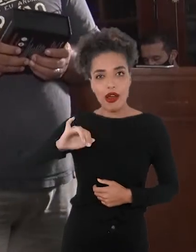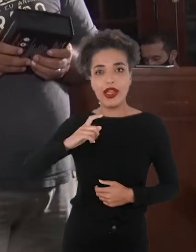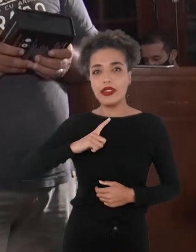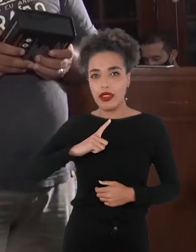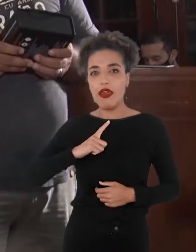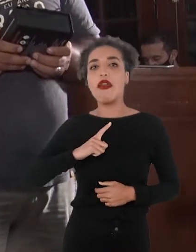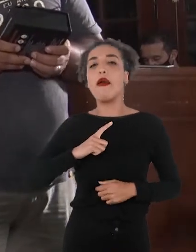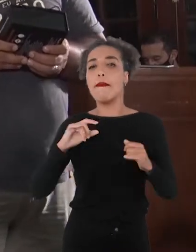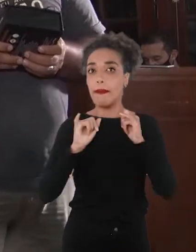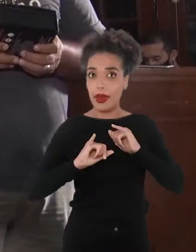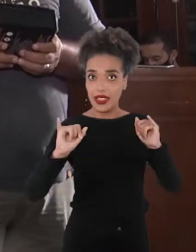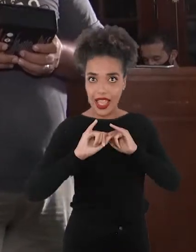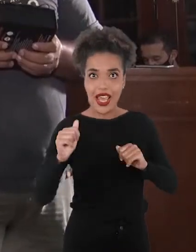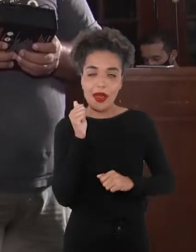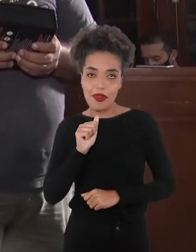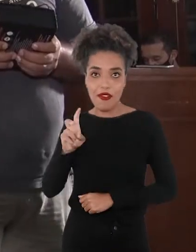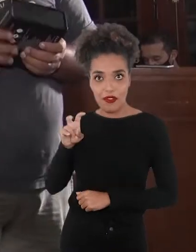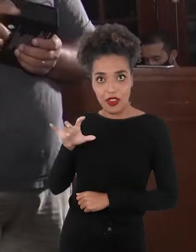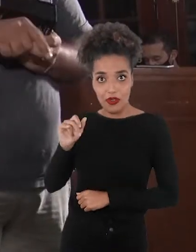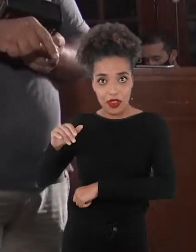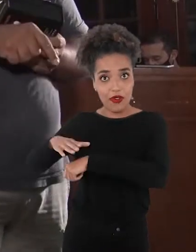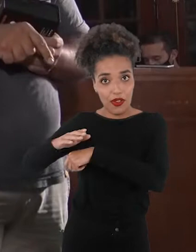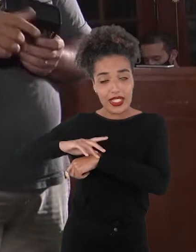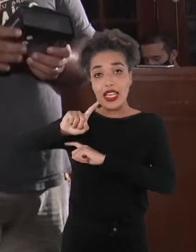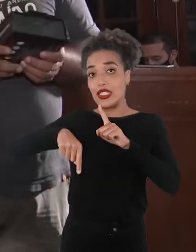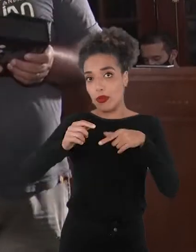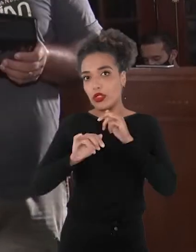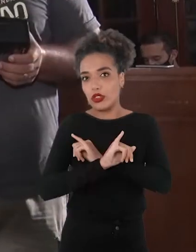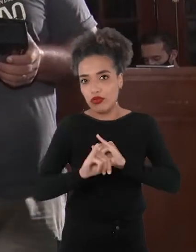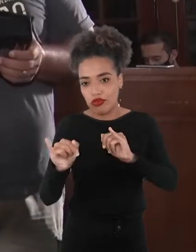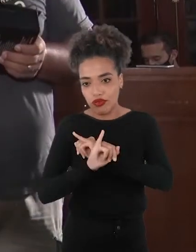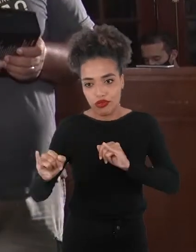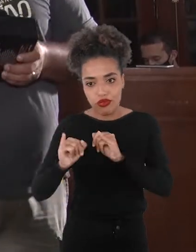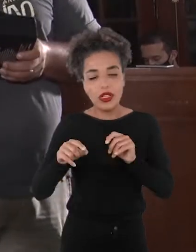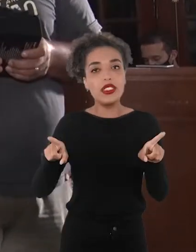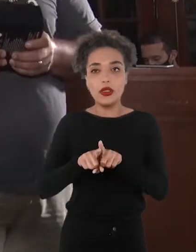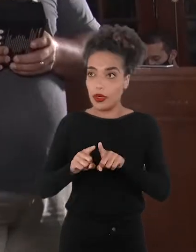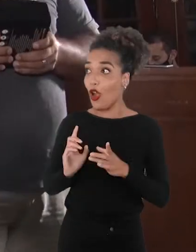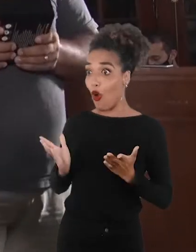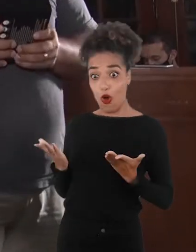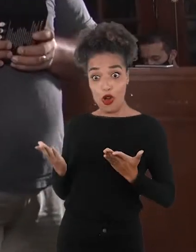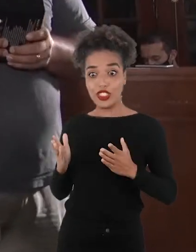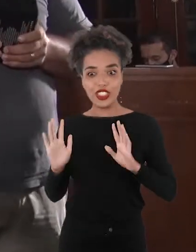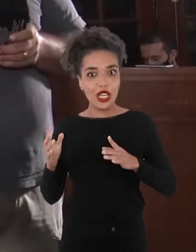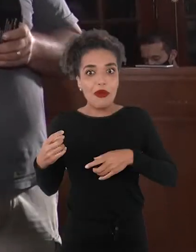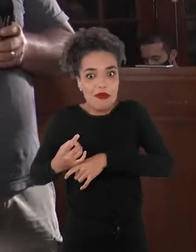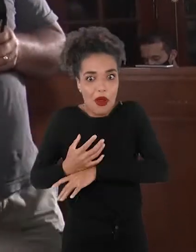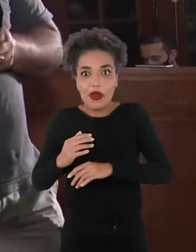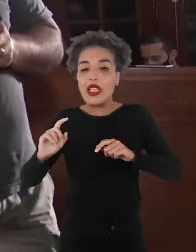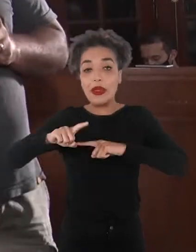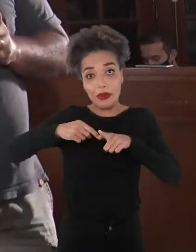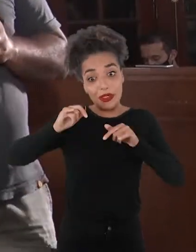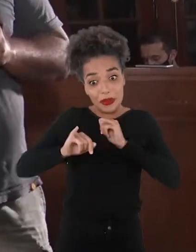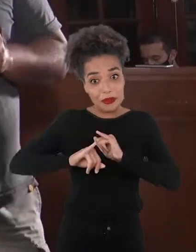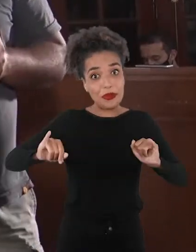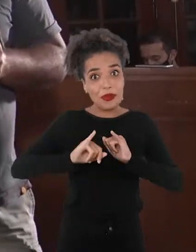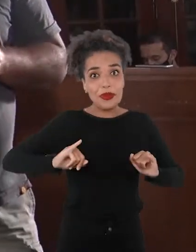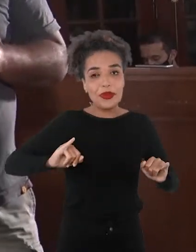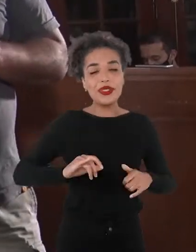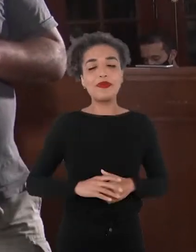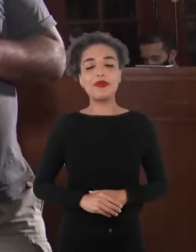a Vivi acabou de fazer, e depois a gente vai divulgar para todo mundo também. Saiu, né? Já saiu hoje, né? E a gente divulga depois para todo